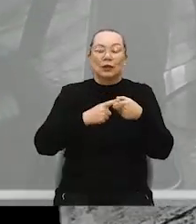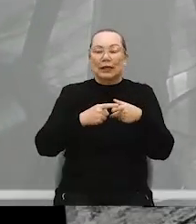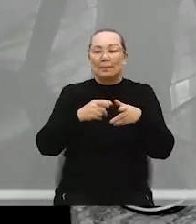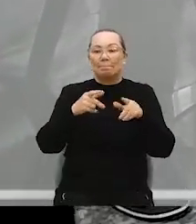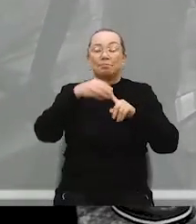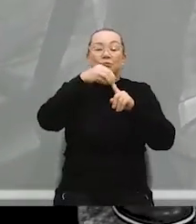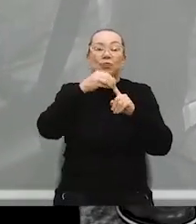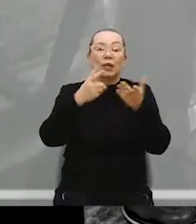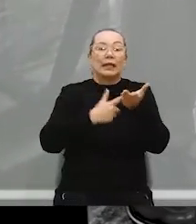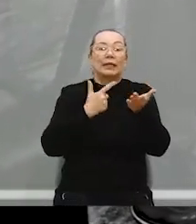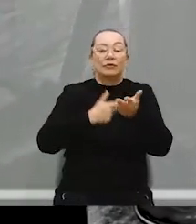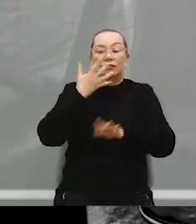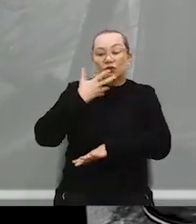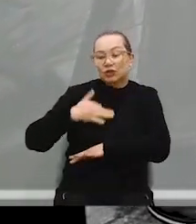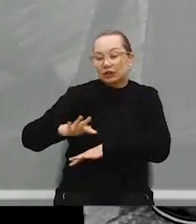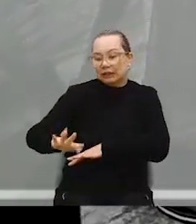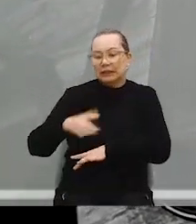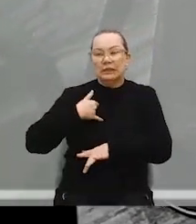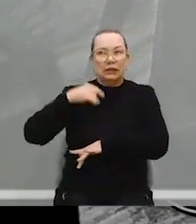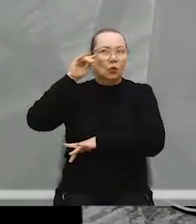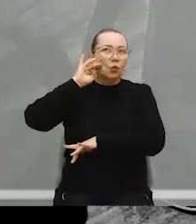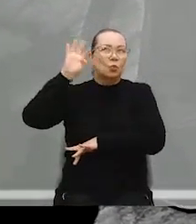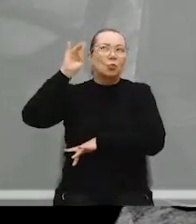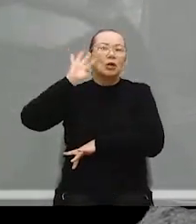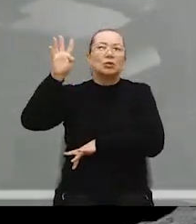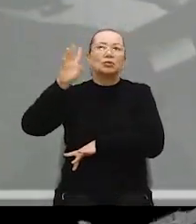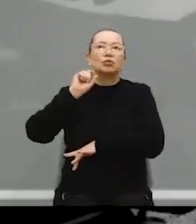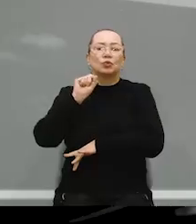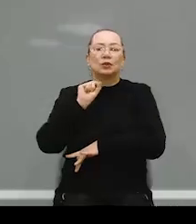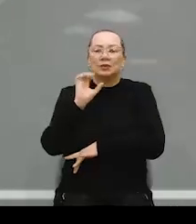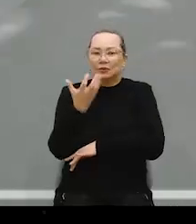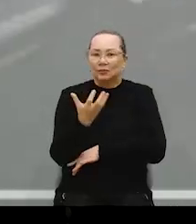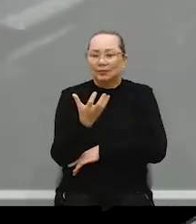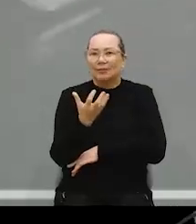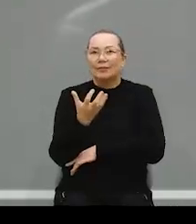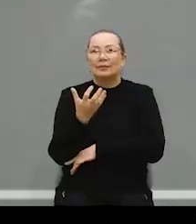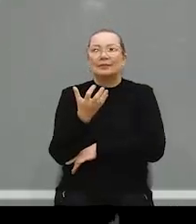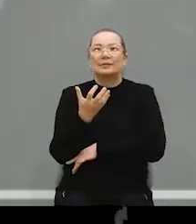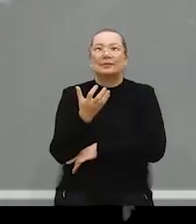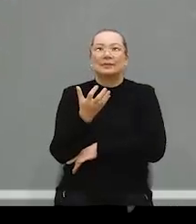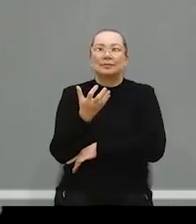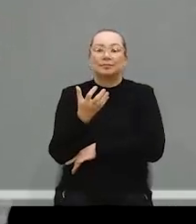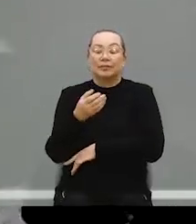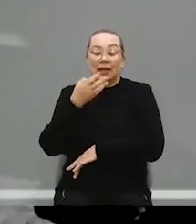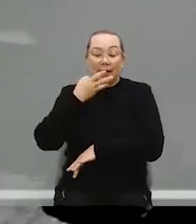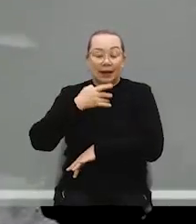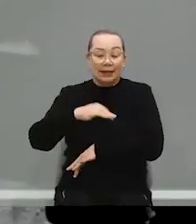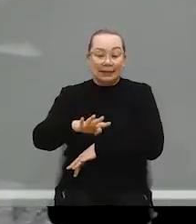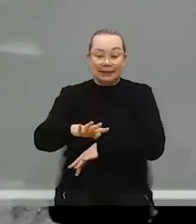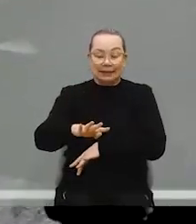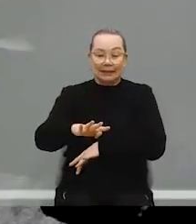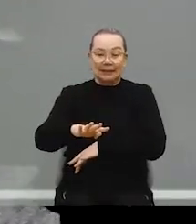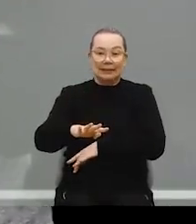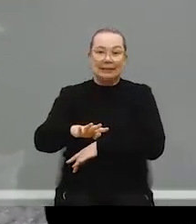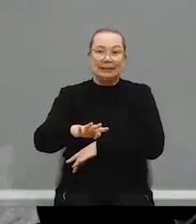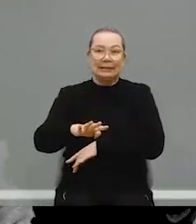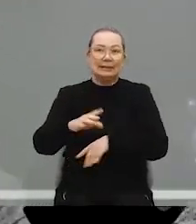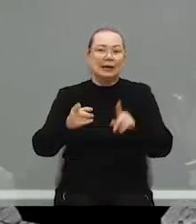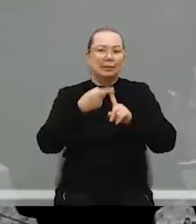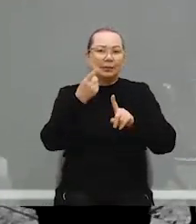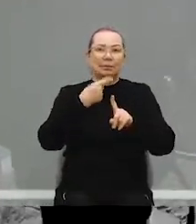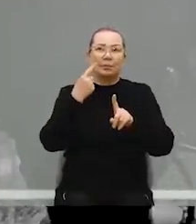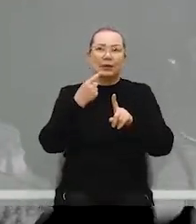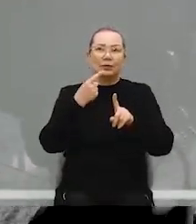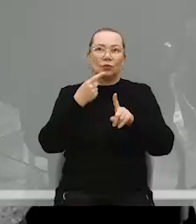infantil, eu imagino, assim, que é o que acontece, né? A criança, primeiro